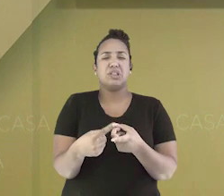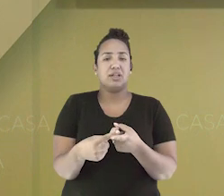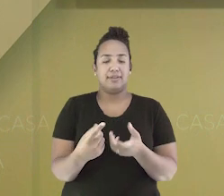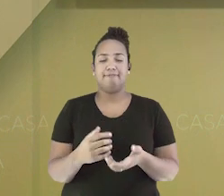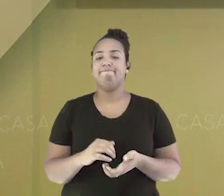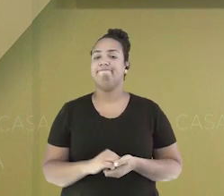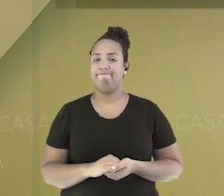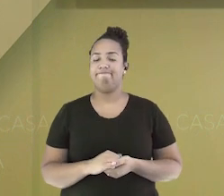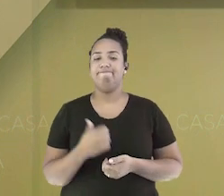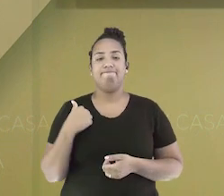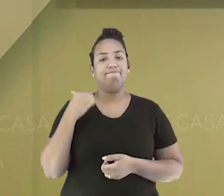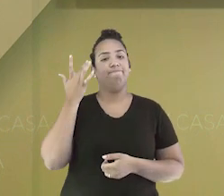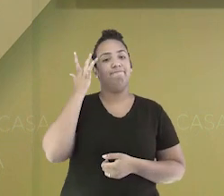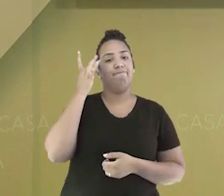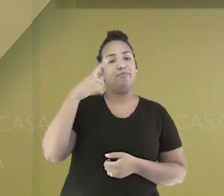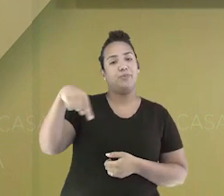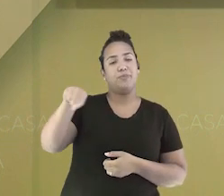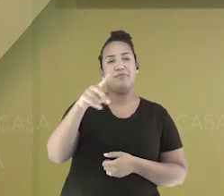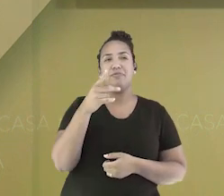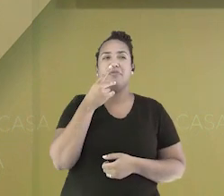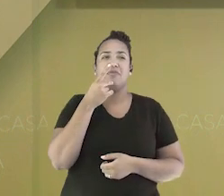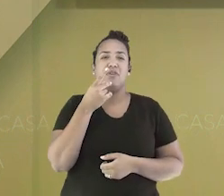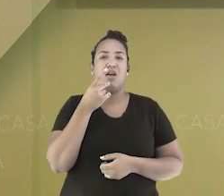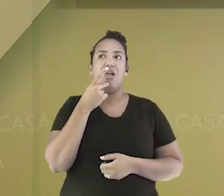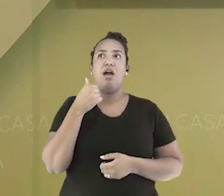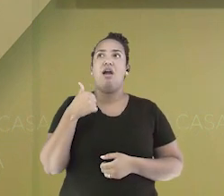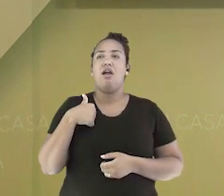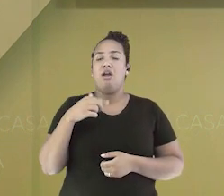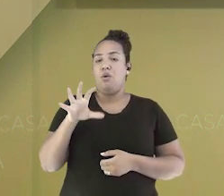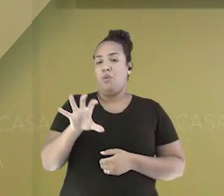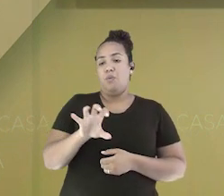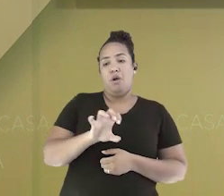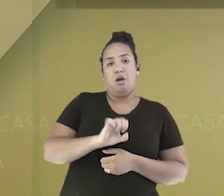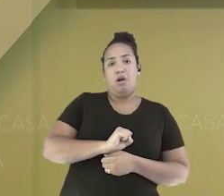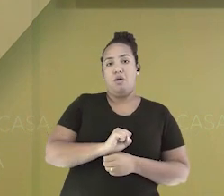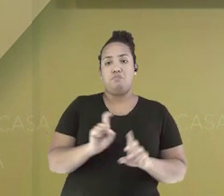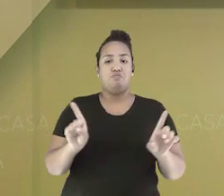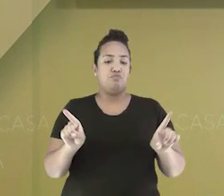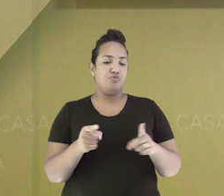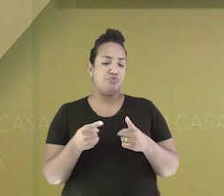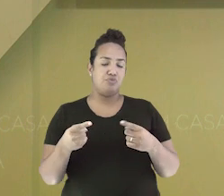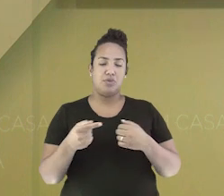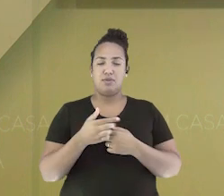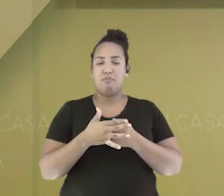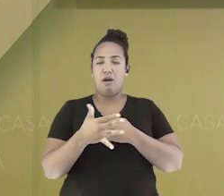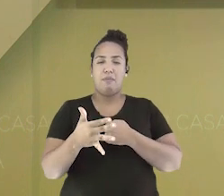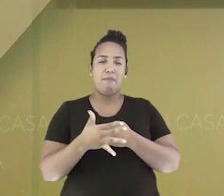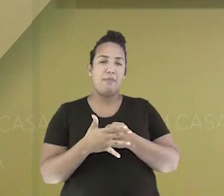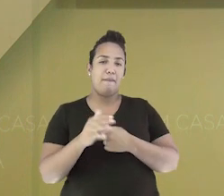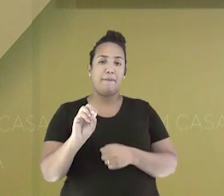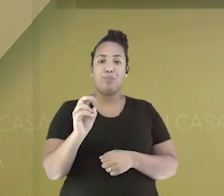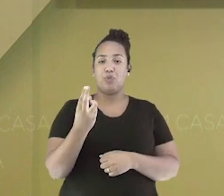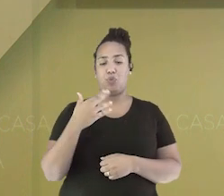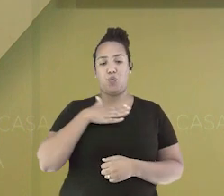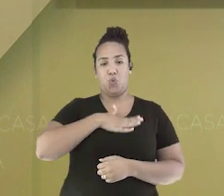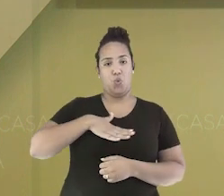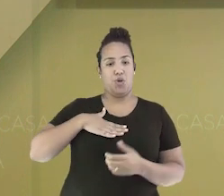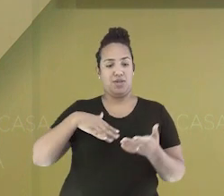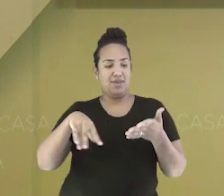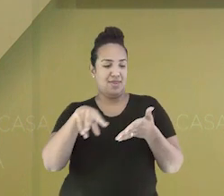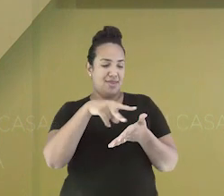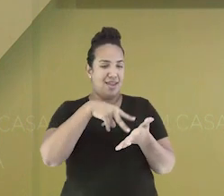importância? Aposto que alguns de vocês vão dizer que não passam um dia sem ouvir música, ou que gostam muito de dançar, de desenhar